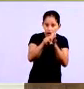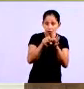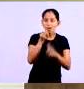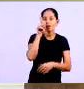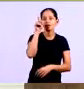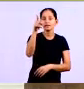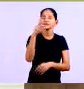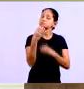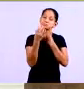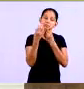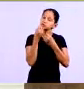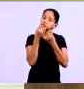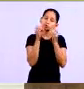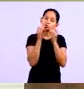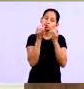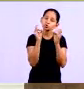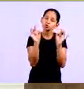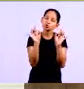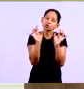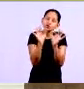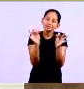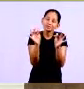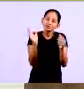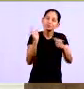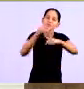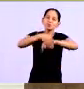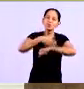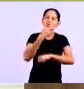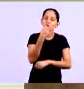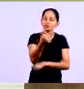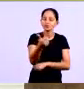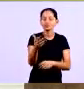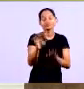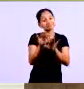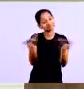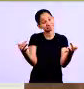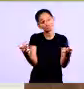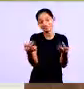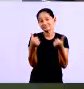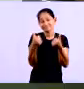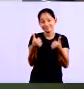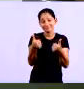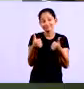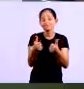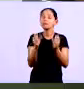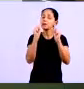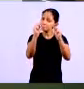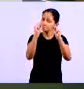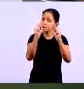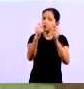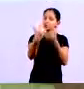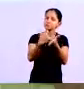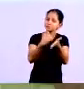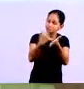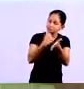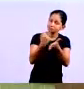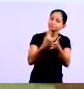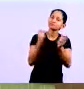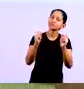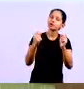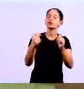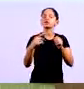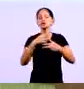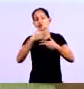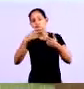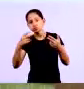Só boa noite dela. Quem quiser mandar boa noite também pode ficar à vontade. Manda pergunta, né? Senão a gente vai repetir